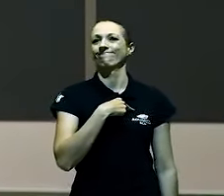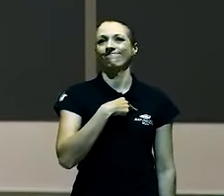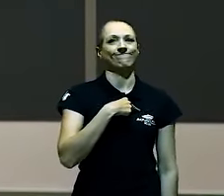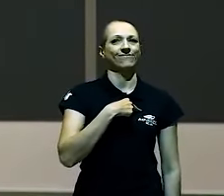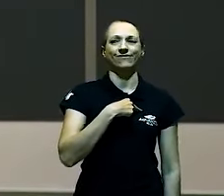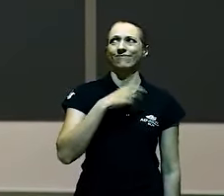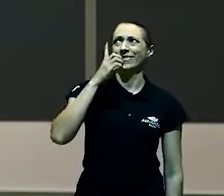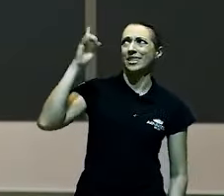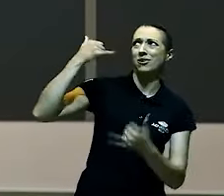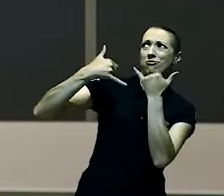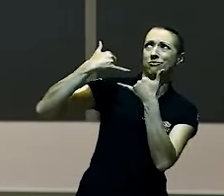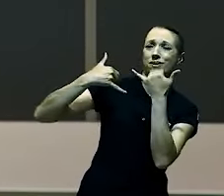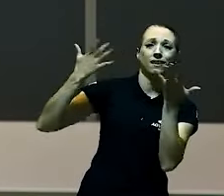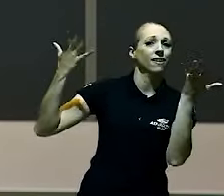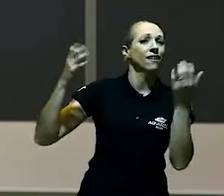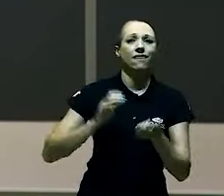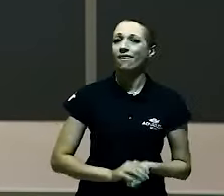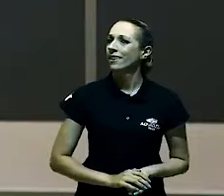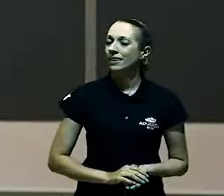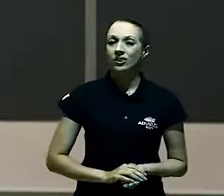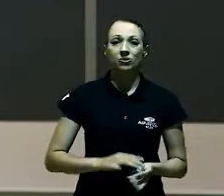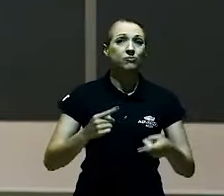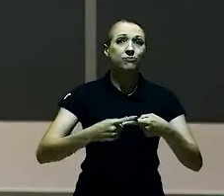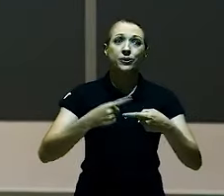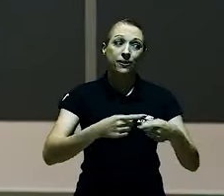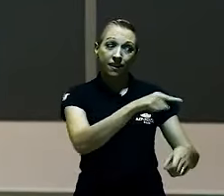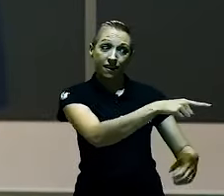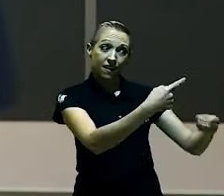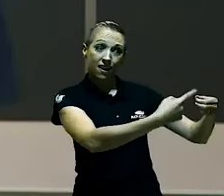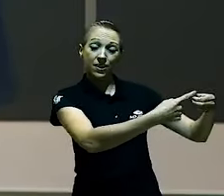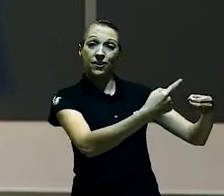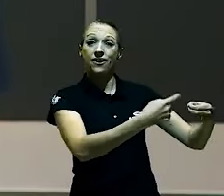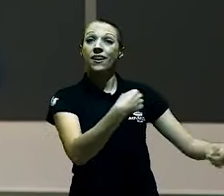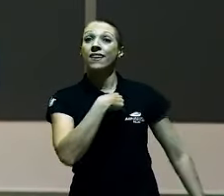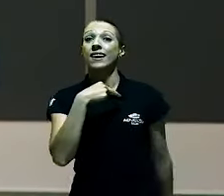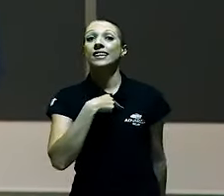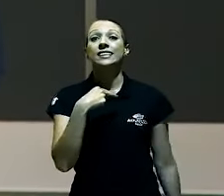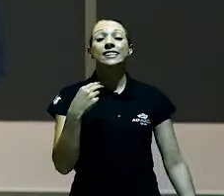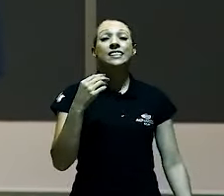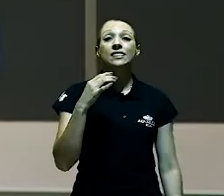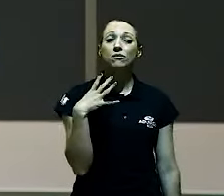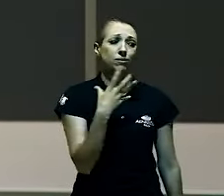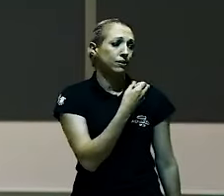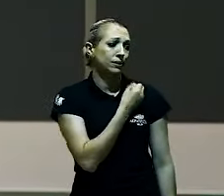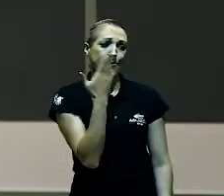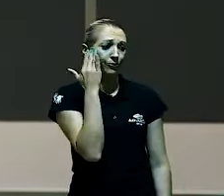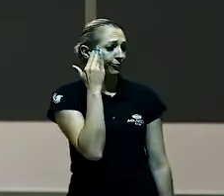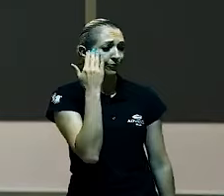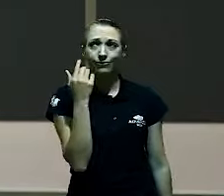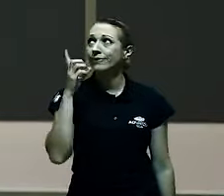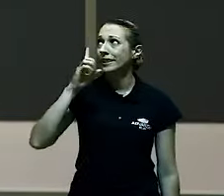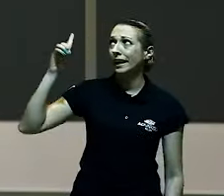povo, um povo que já nos dominou, um povo que tem um caráter deturpado, um povo que representa